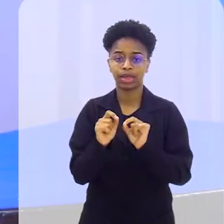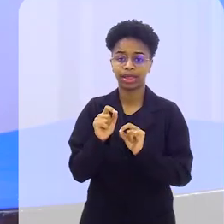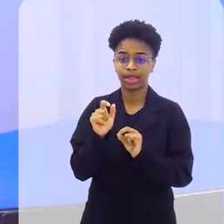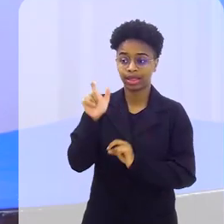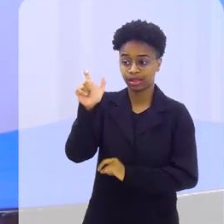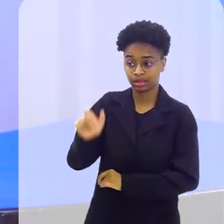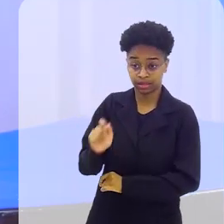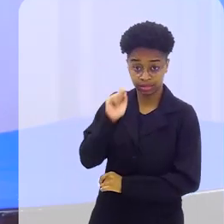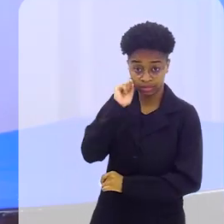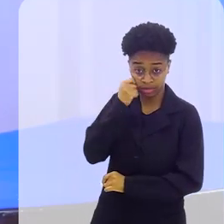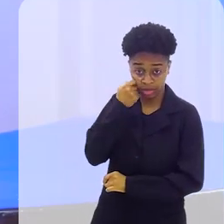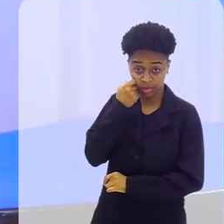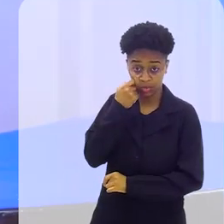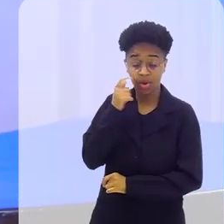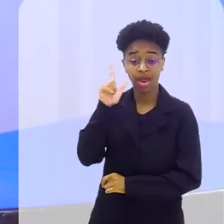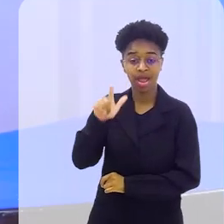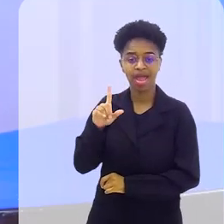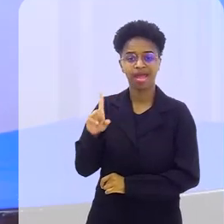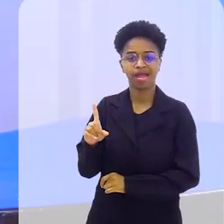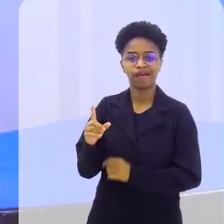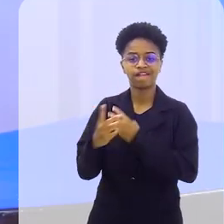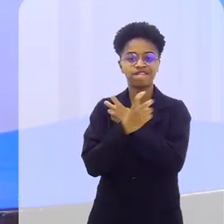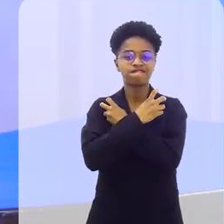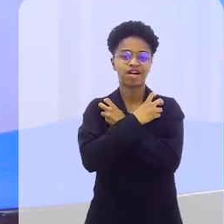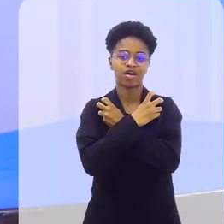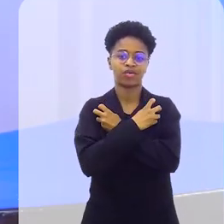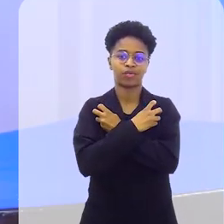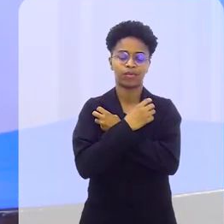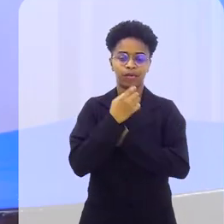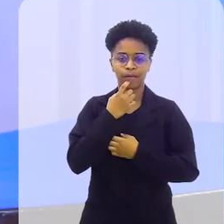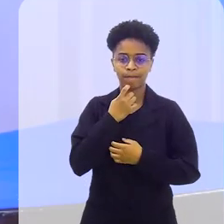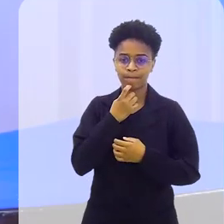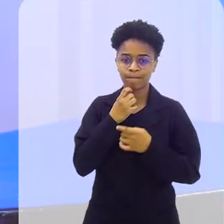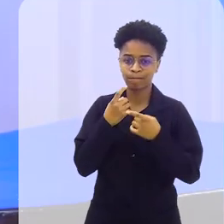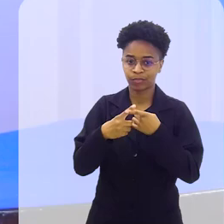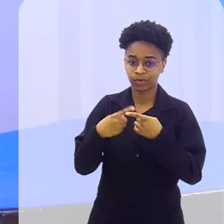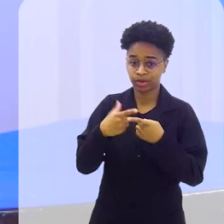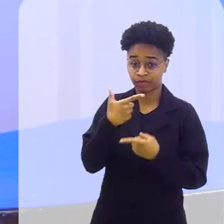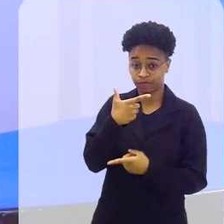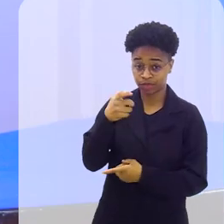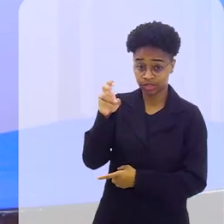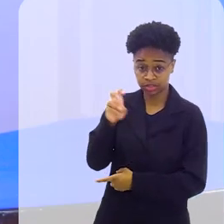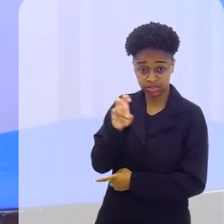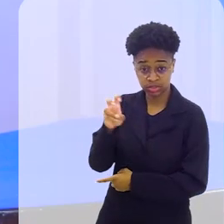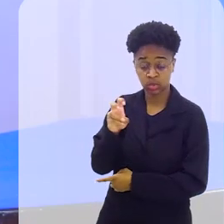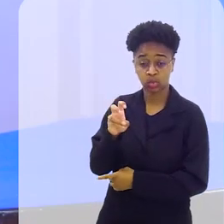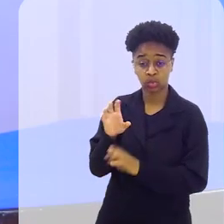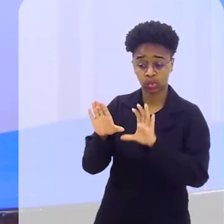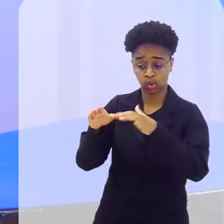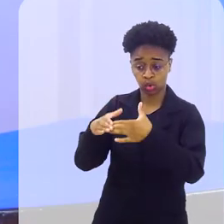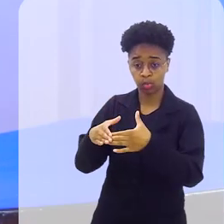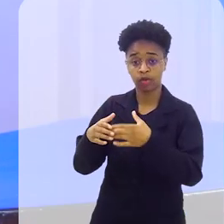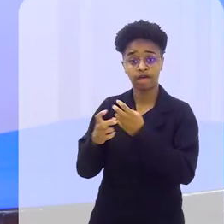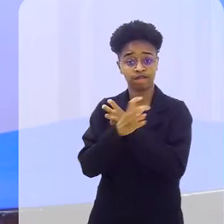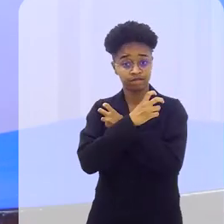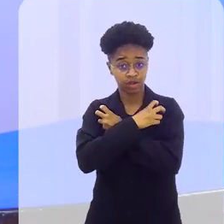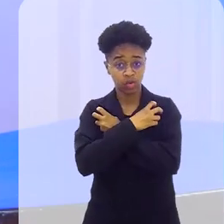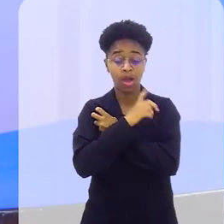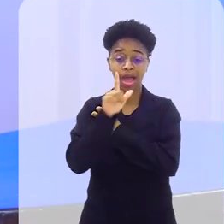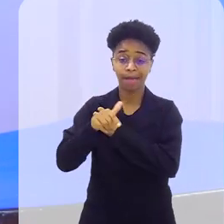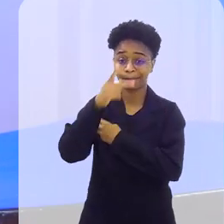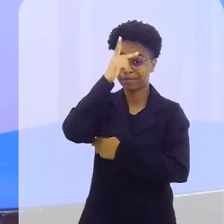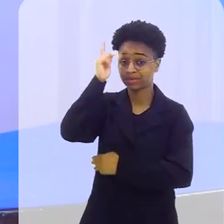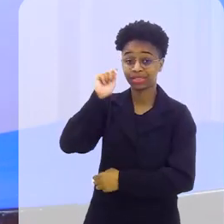o negro foi faraó. A 25ª dinastia de faraós eram de